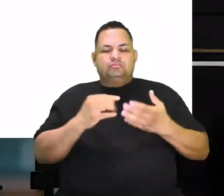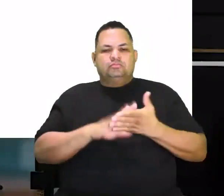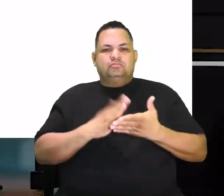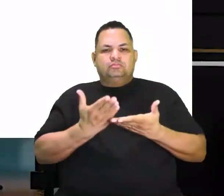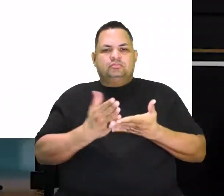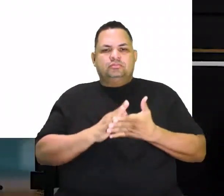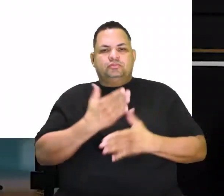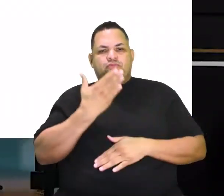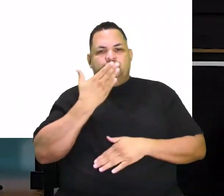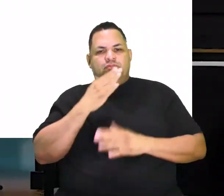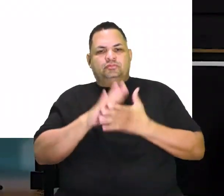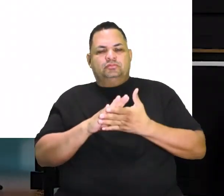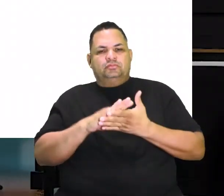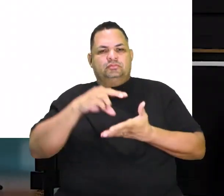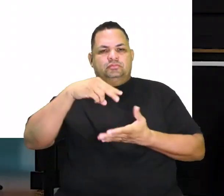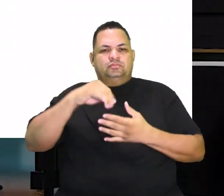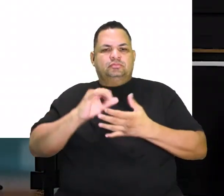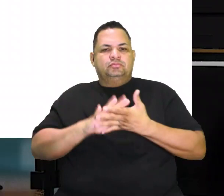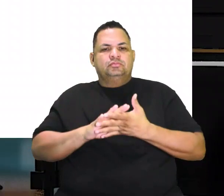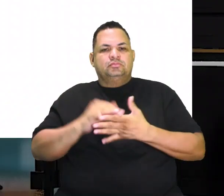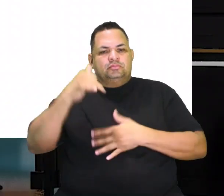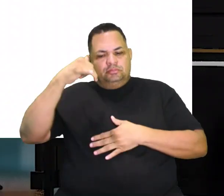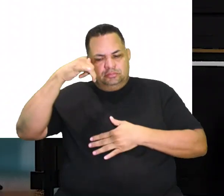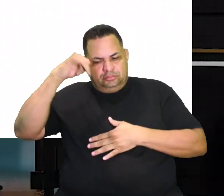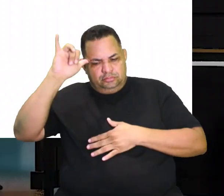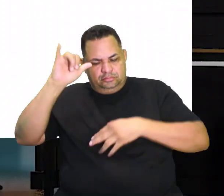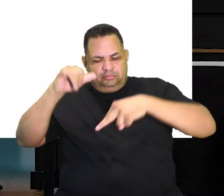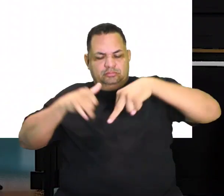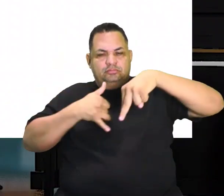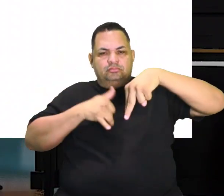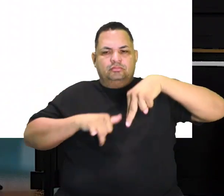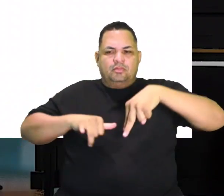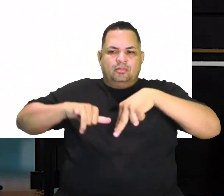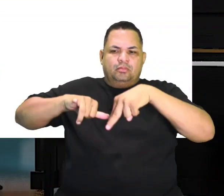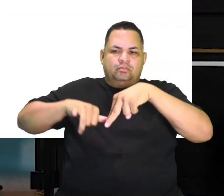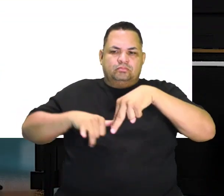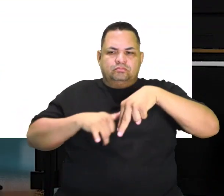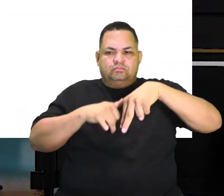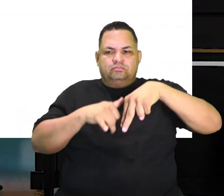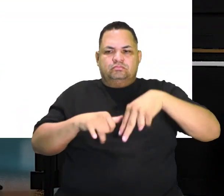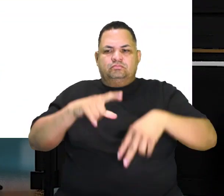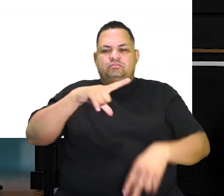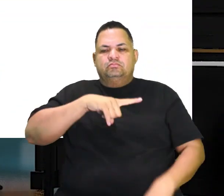dança do boi-bumbá? A gente sabe que tem origem também nas festas